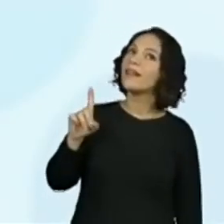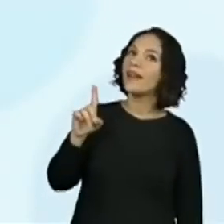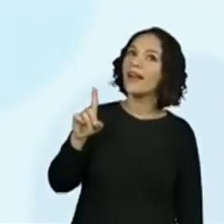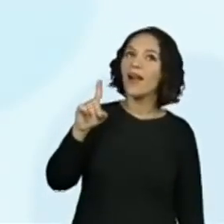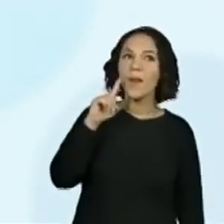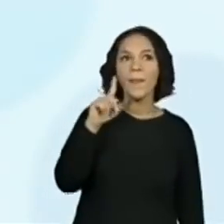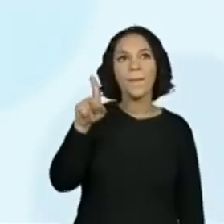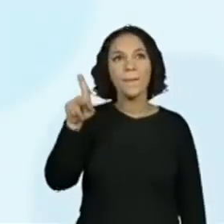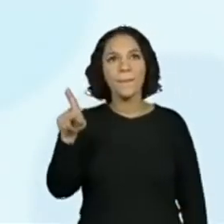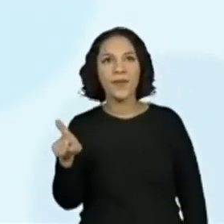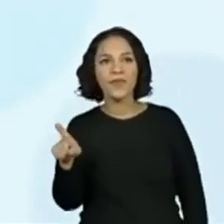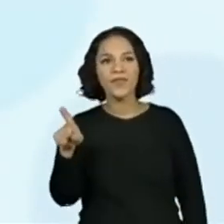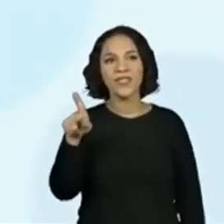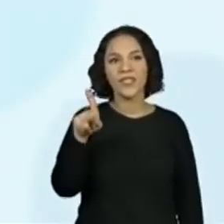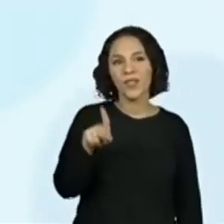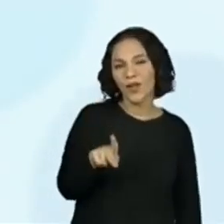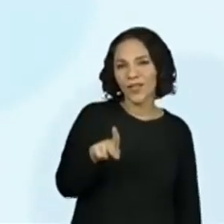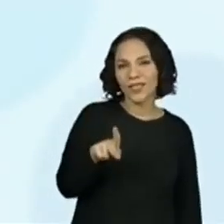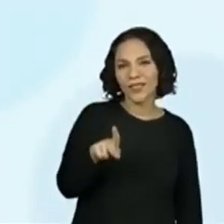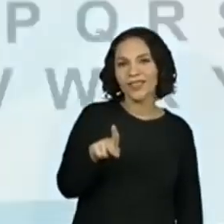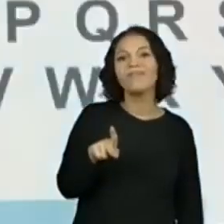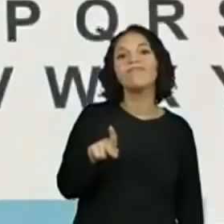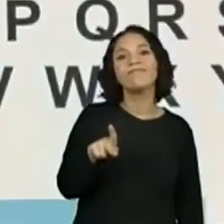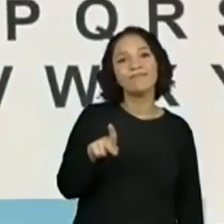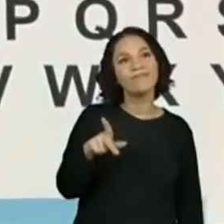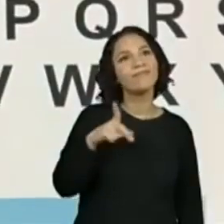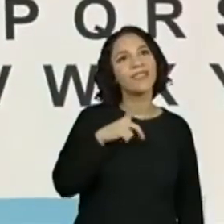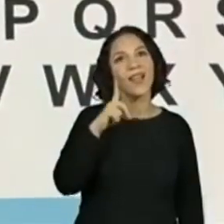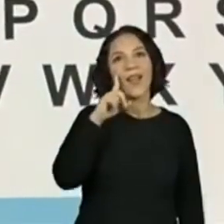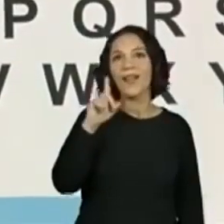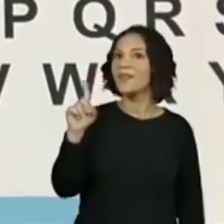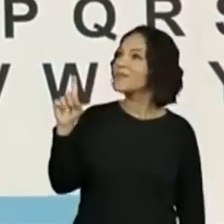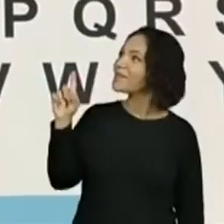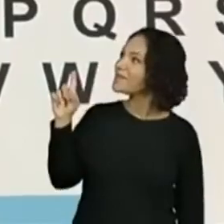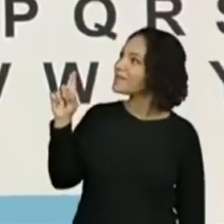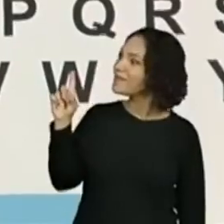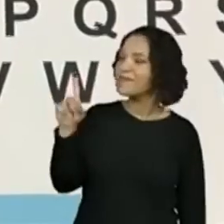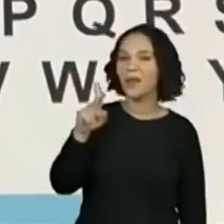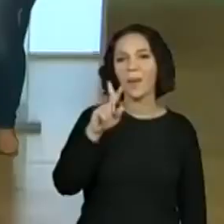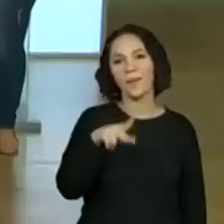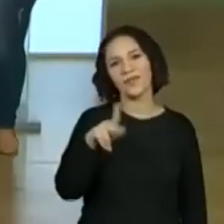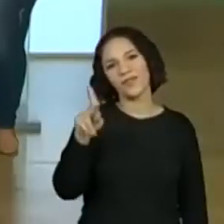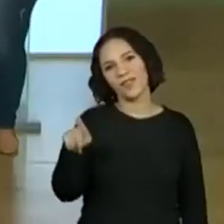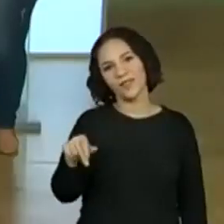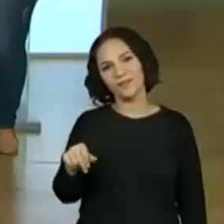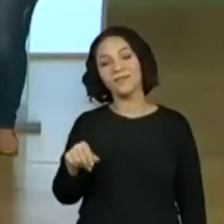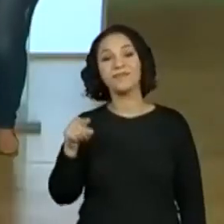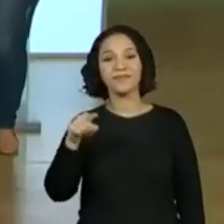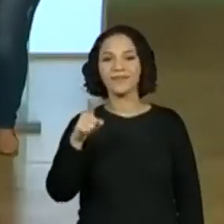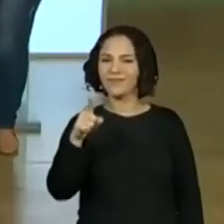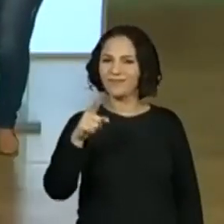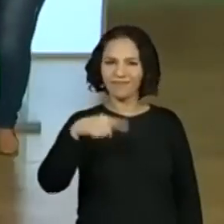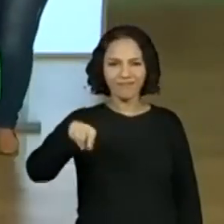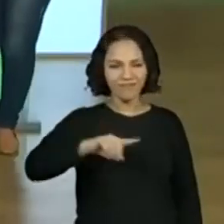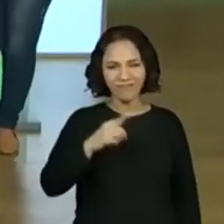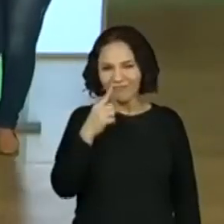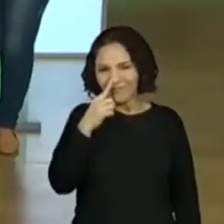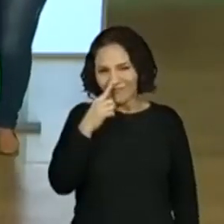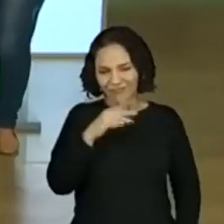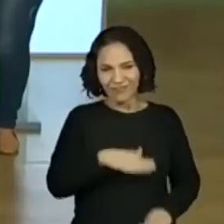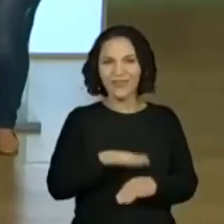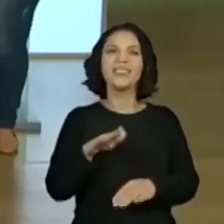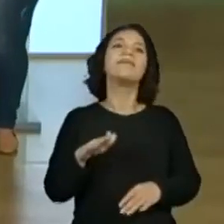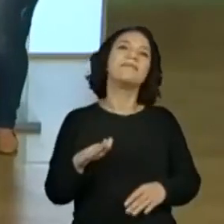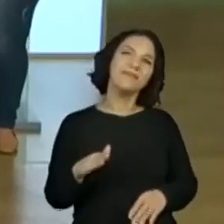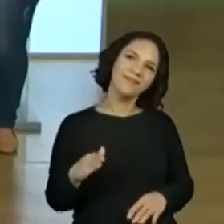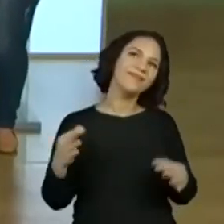Professores. Ajuda a gente lá, certo? Isso, certíssimo. Professora Vivi, essa é a nossa atividade mais querida? Sim.